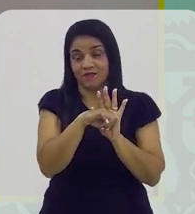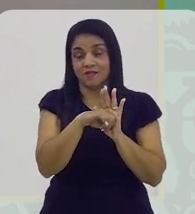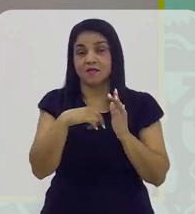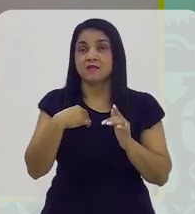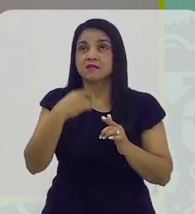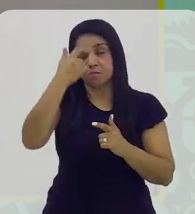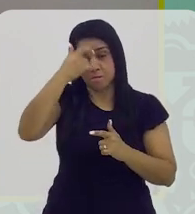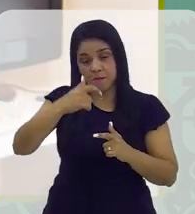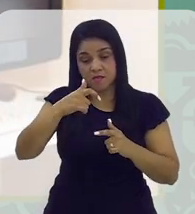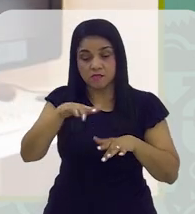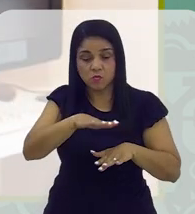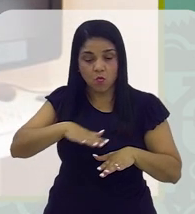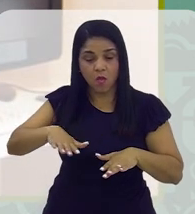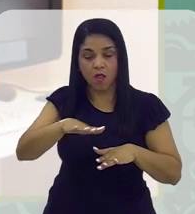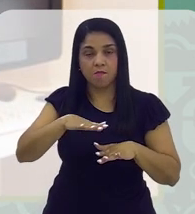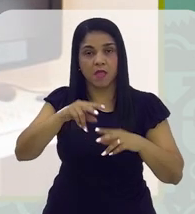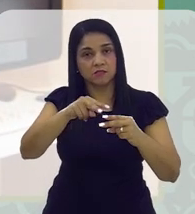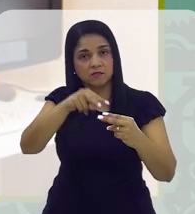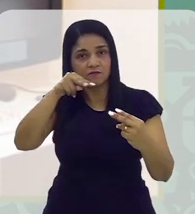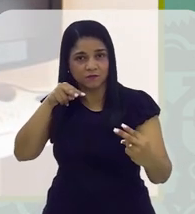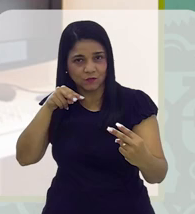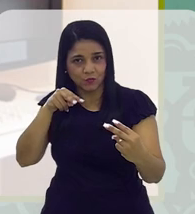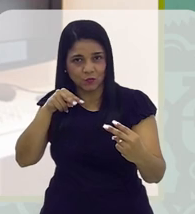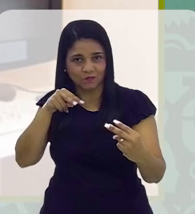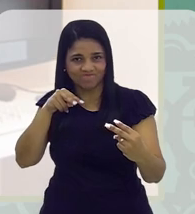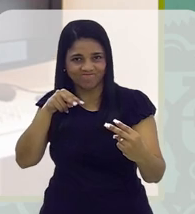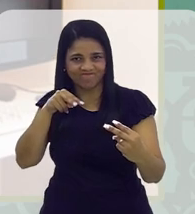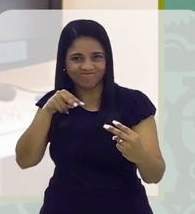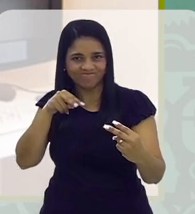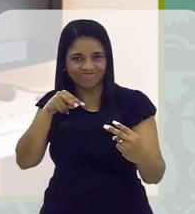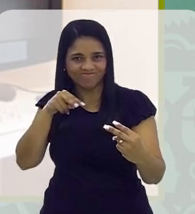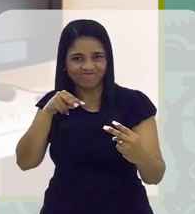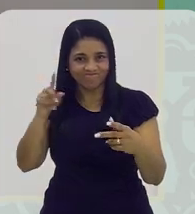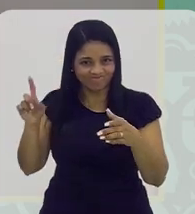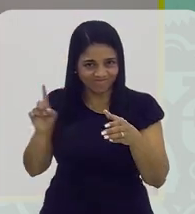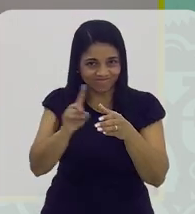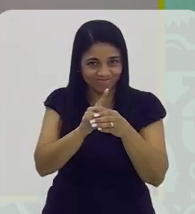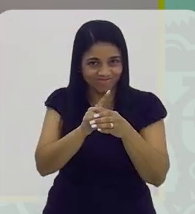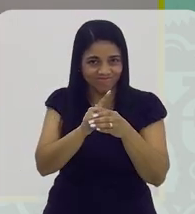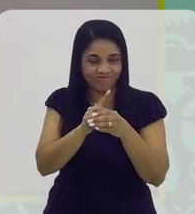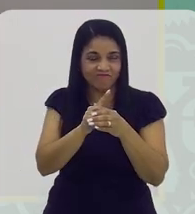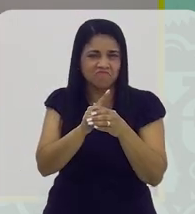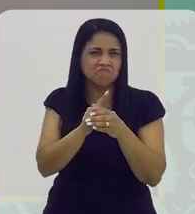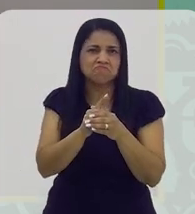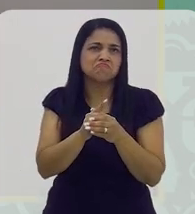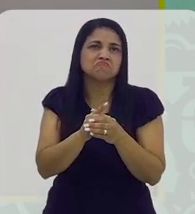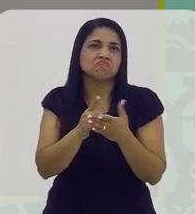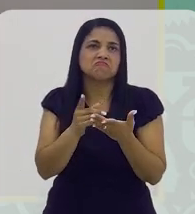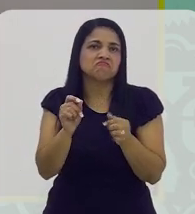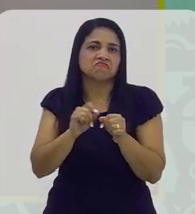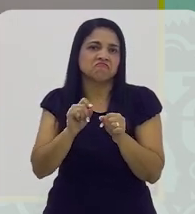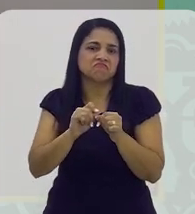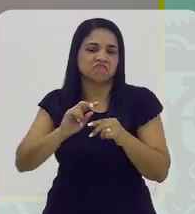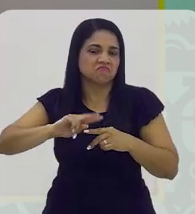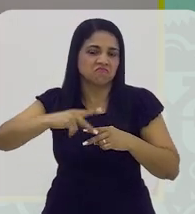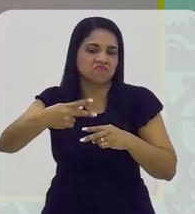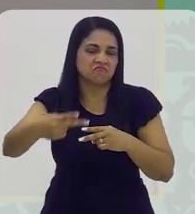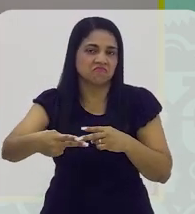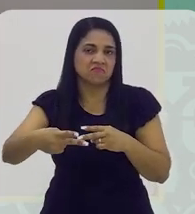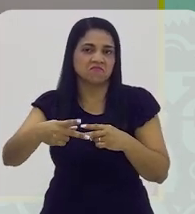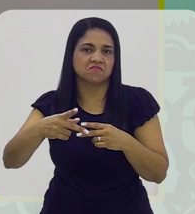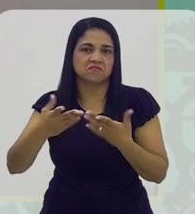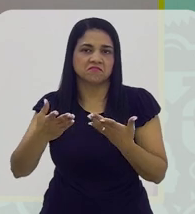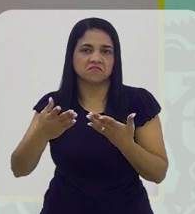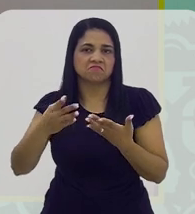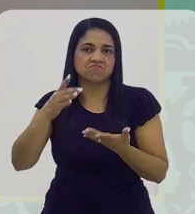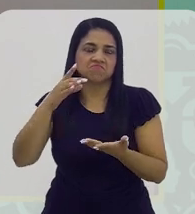eles acham, por eles estarem nesse ambiente virtual, nada do que eles estão fazendo teria consequências